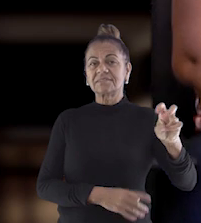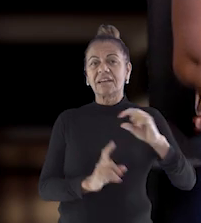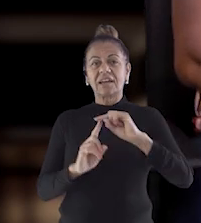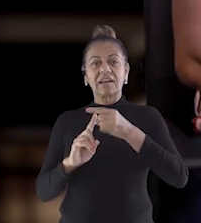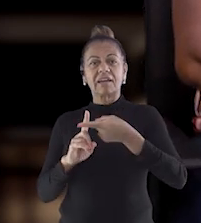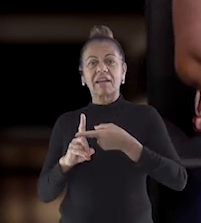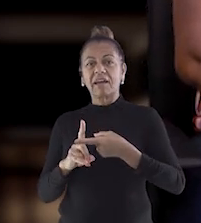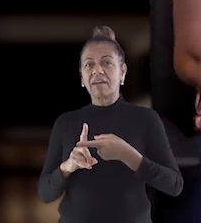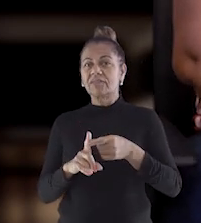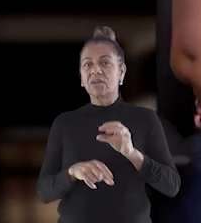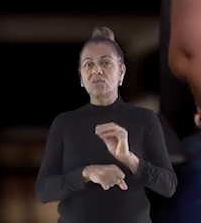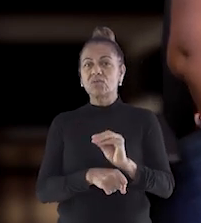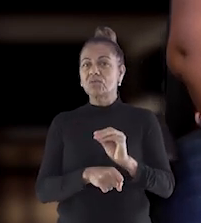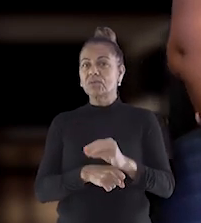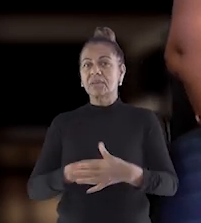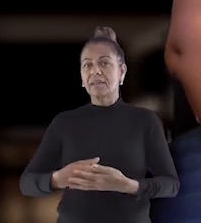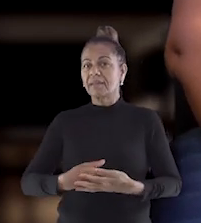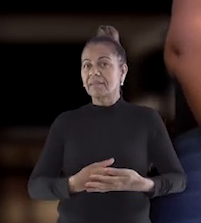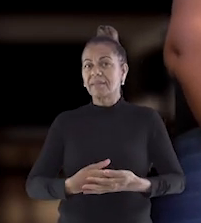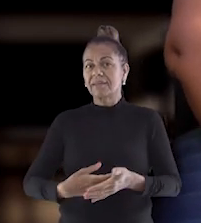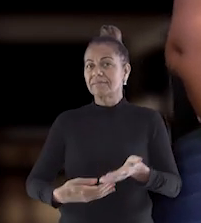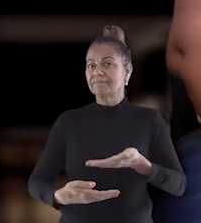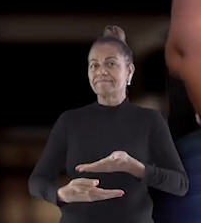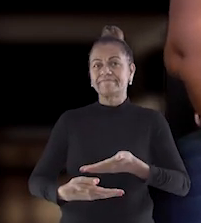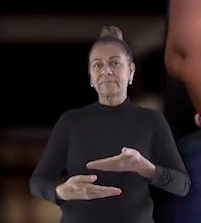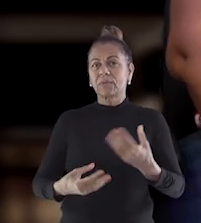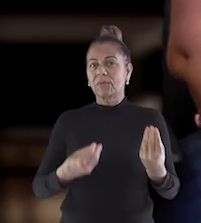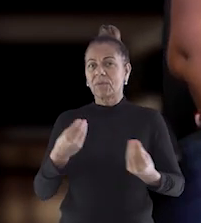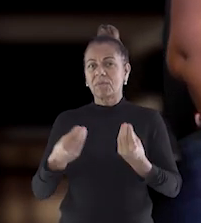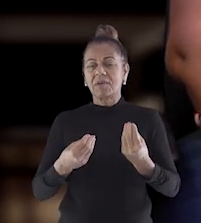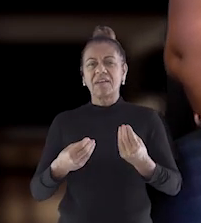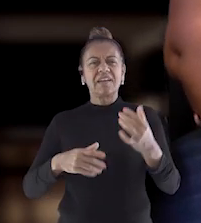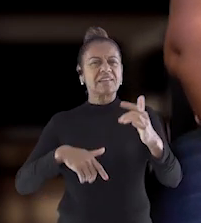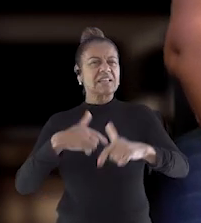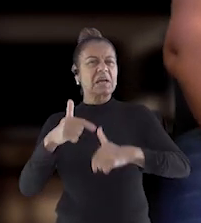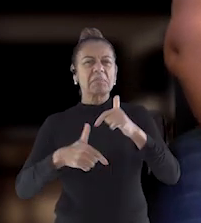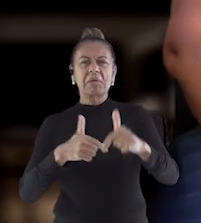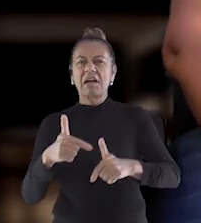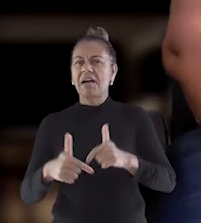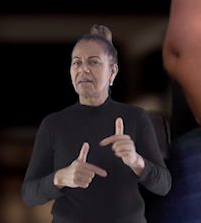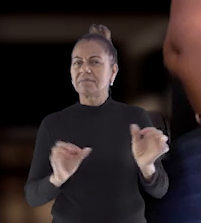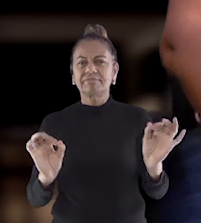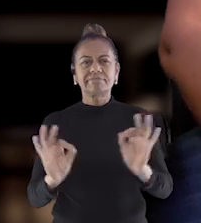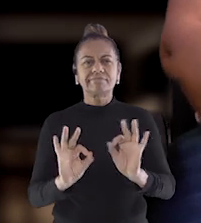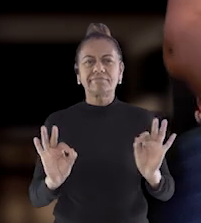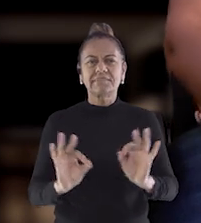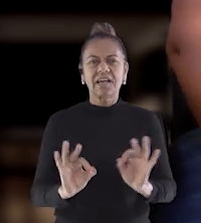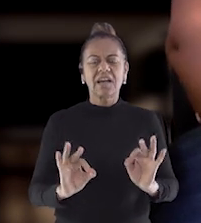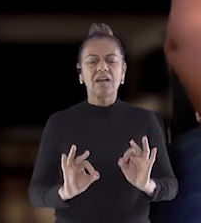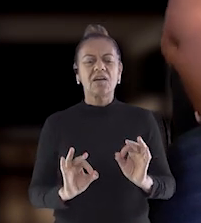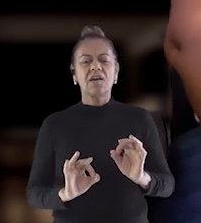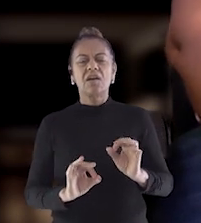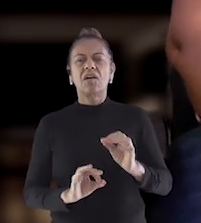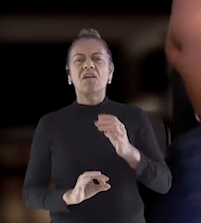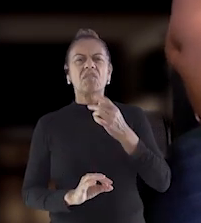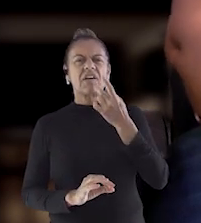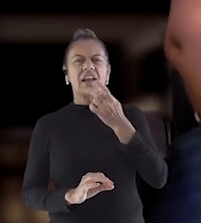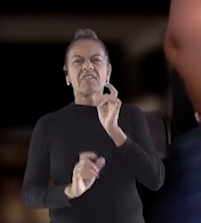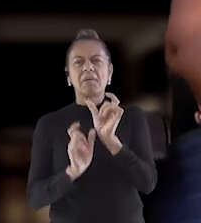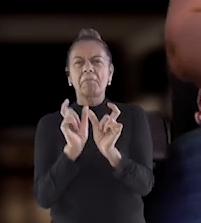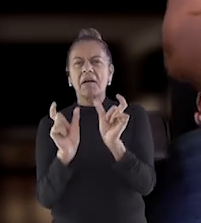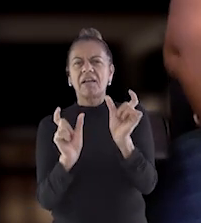era muito criança. Muito criança. Já imaginou o que é 15 anos tomando conta de uma outra